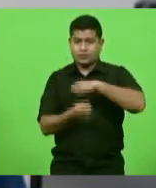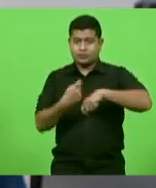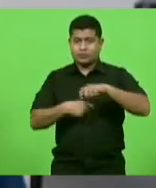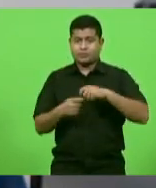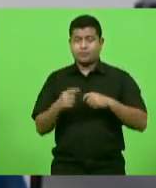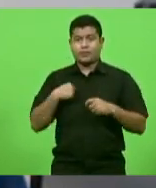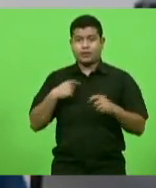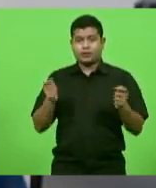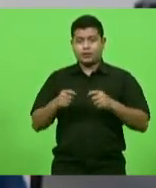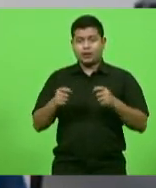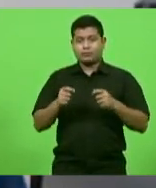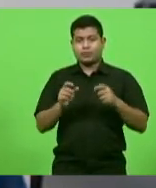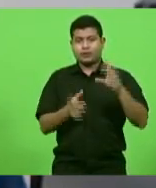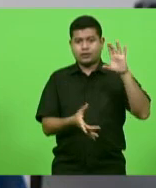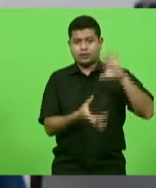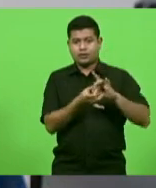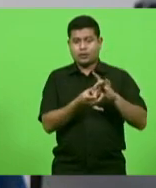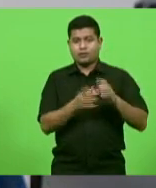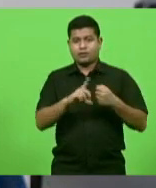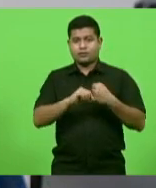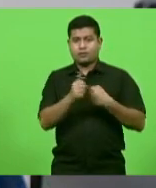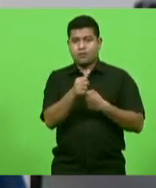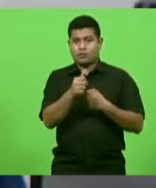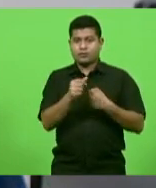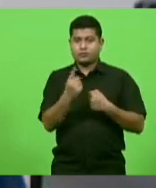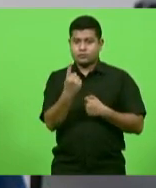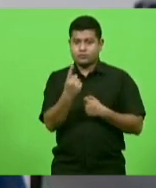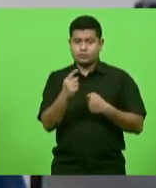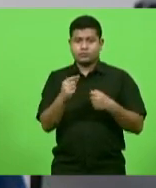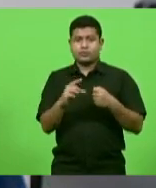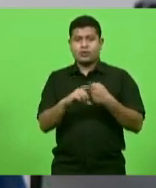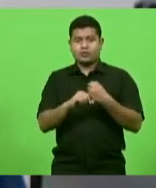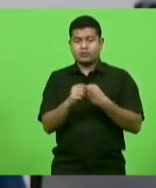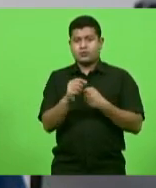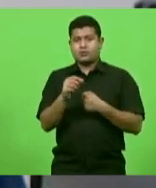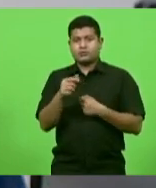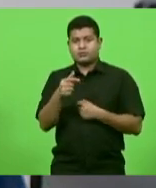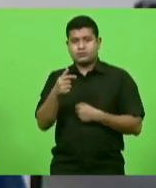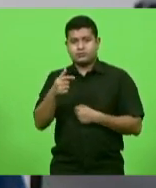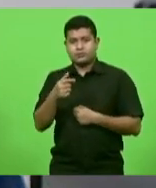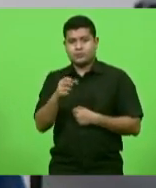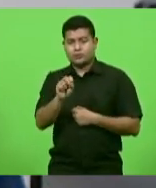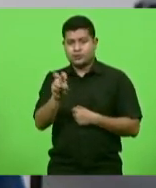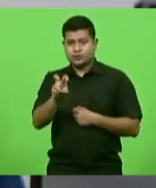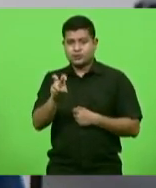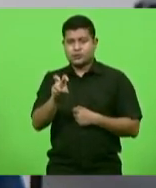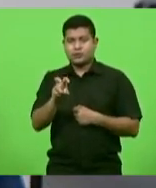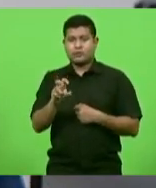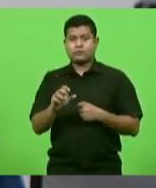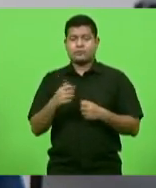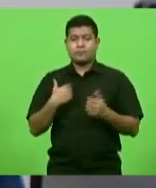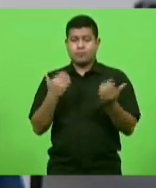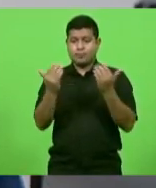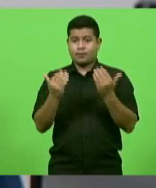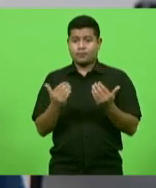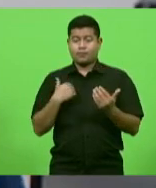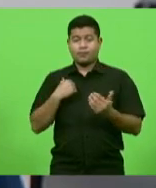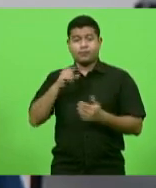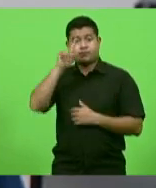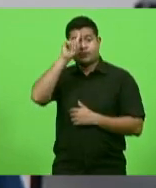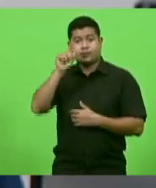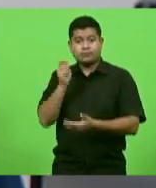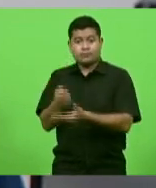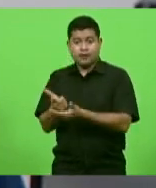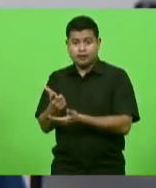do artigo 11 em um quadro artigo 395 do Código Penal que contem com a norma incriminadora similar ordenar